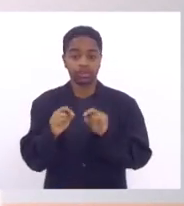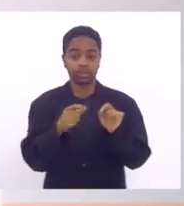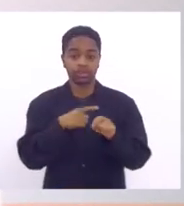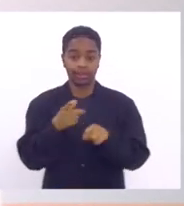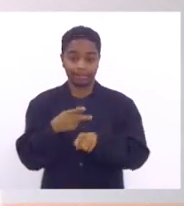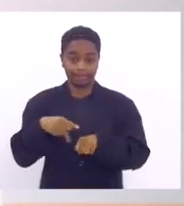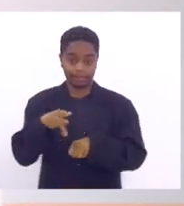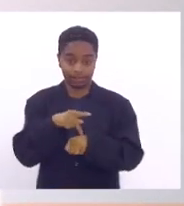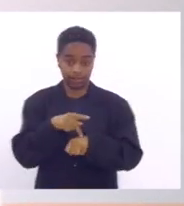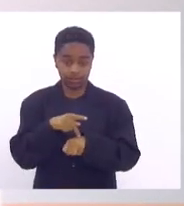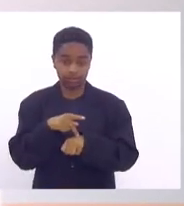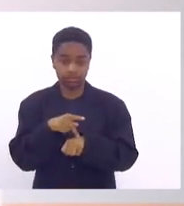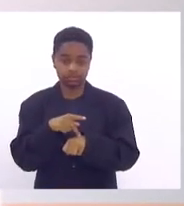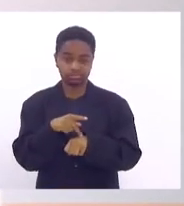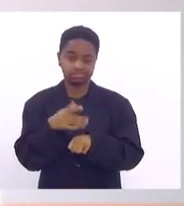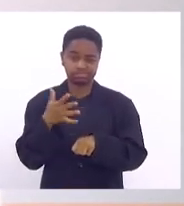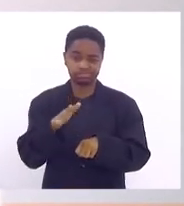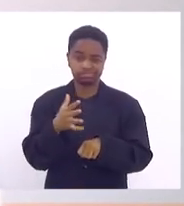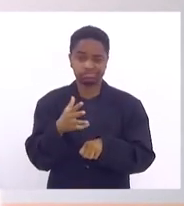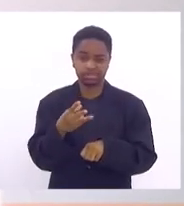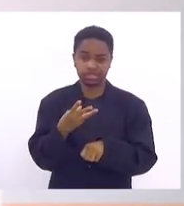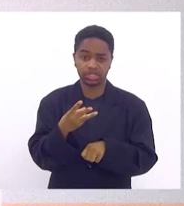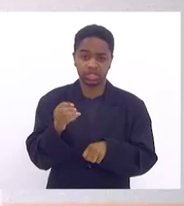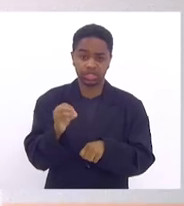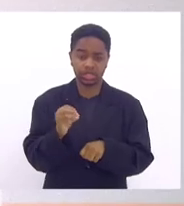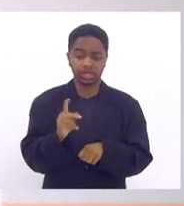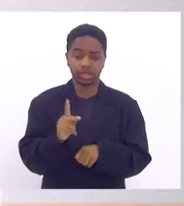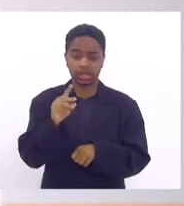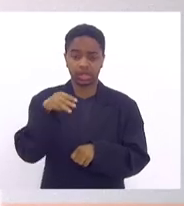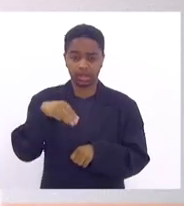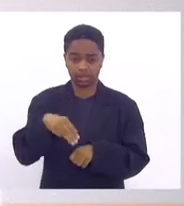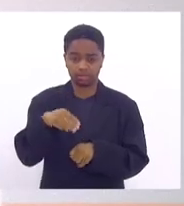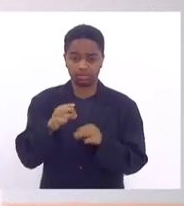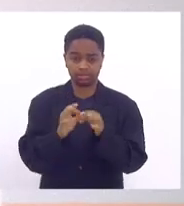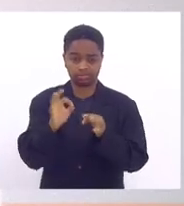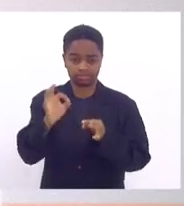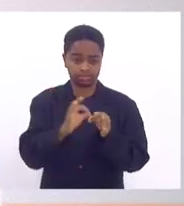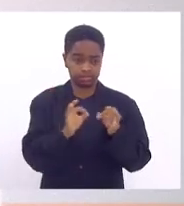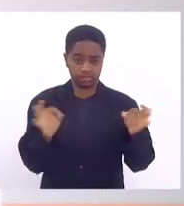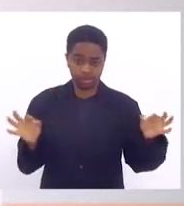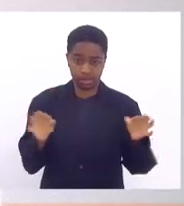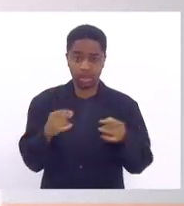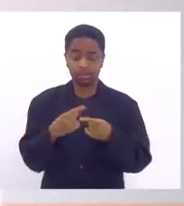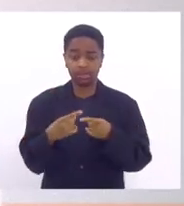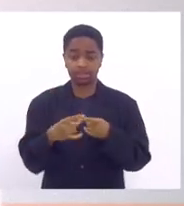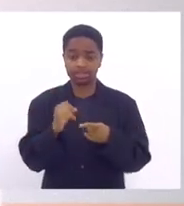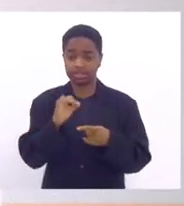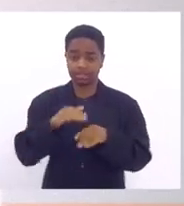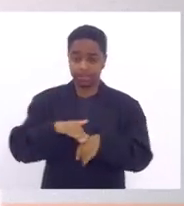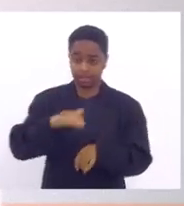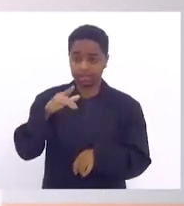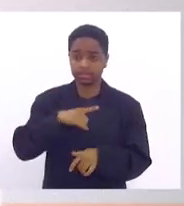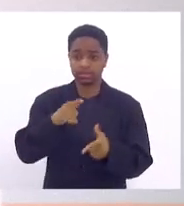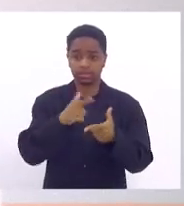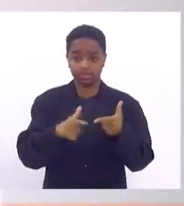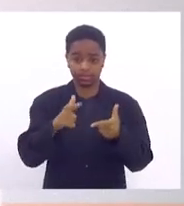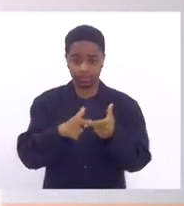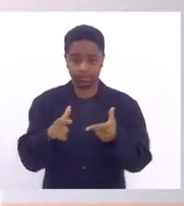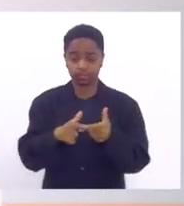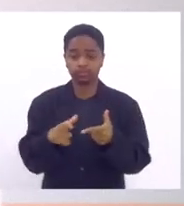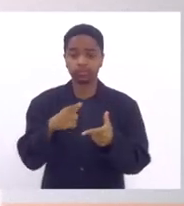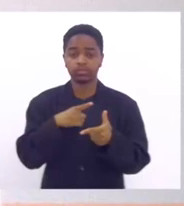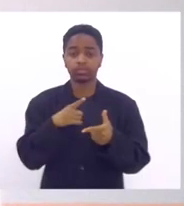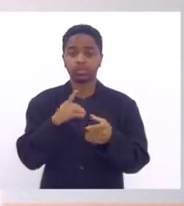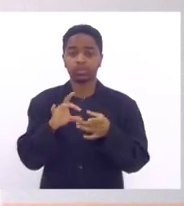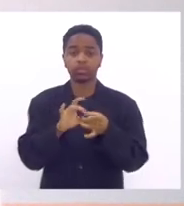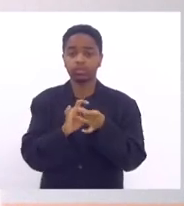país que deve ter lá seus 30 km qu que se tiver mais que isso dá problema com o lichtenstein na comparação dá com o Luxemburgo dá com a Suíça